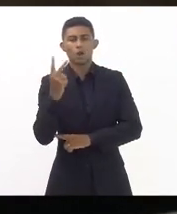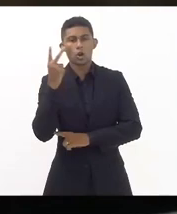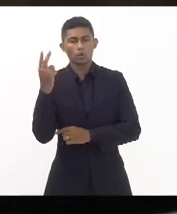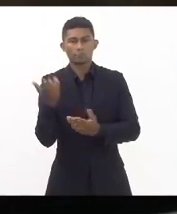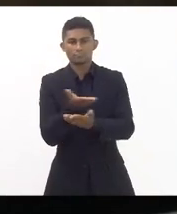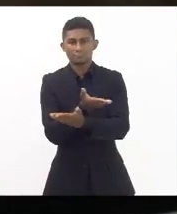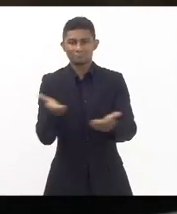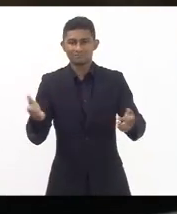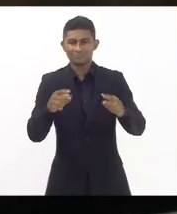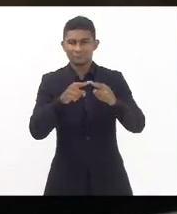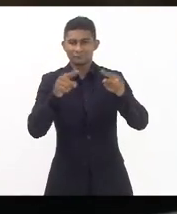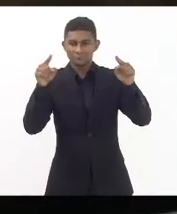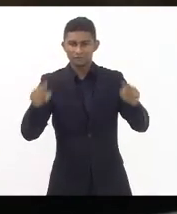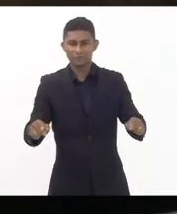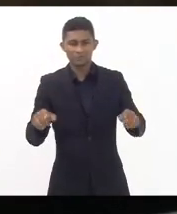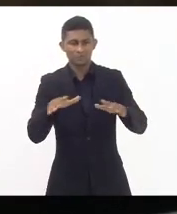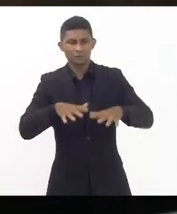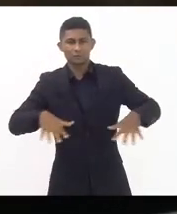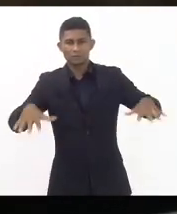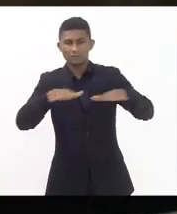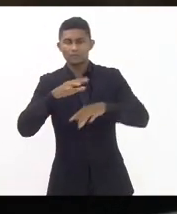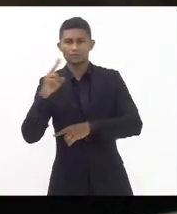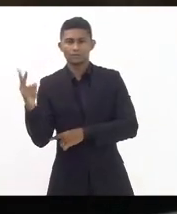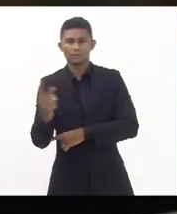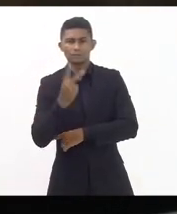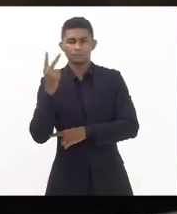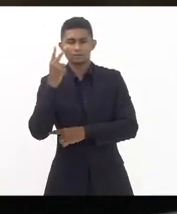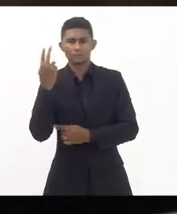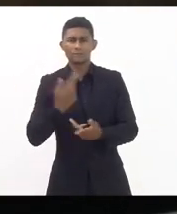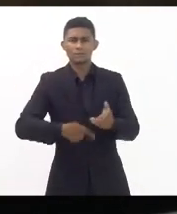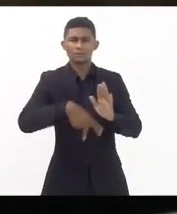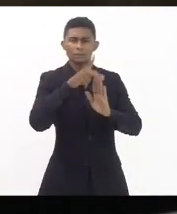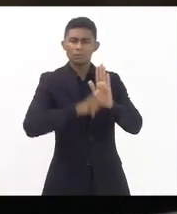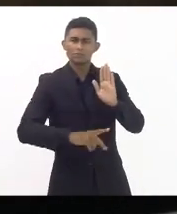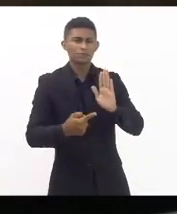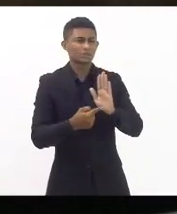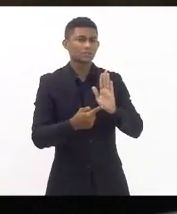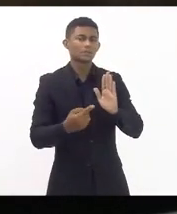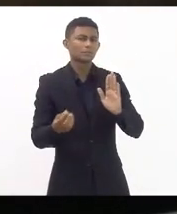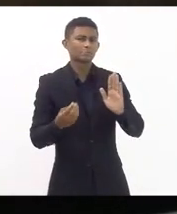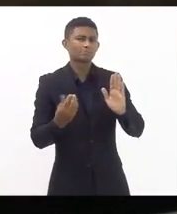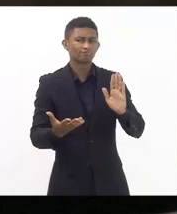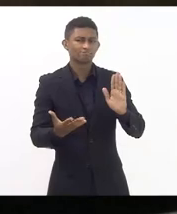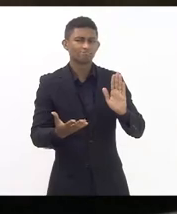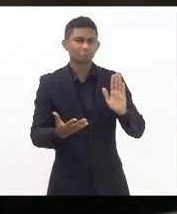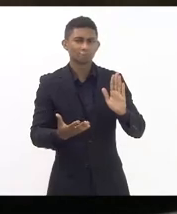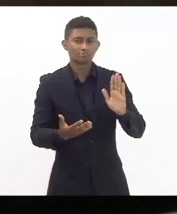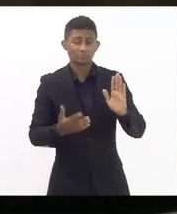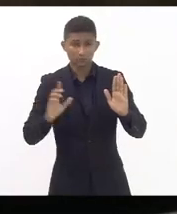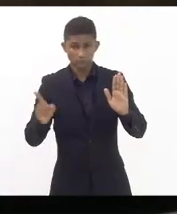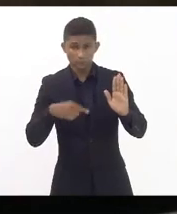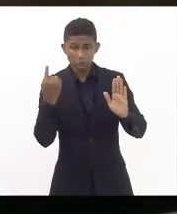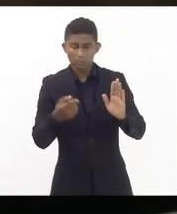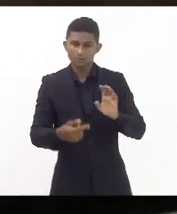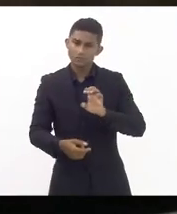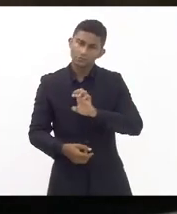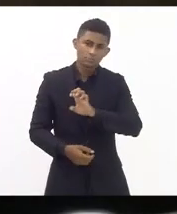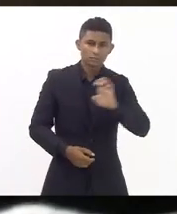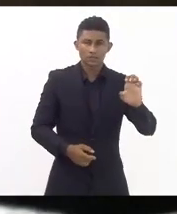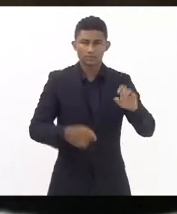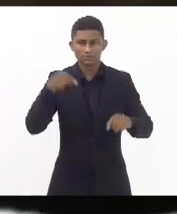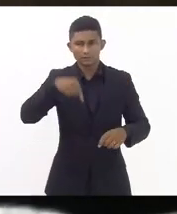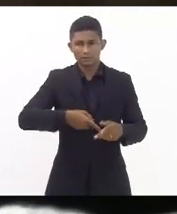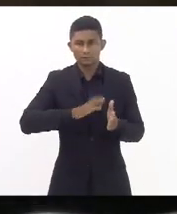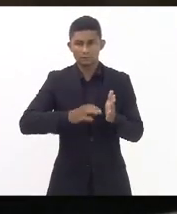servidor, e é um projeto que cai aqui na casa E nós da esquerda, está aqui o